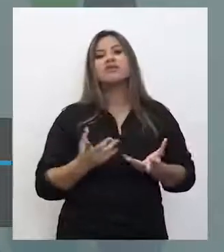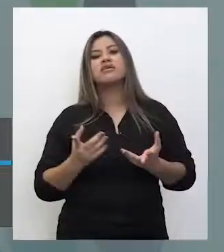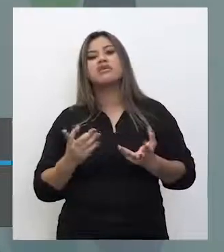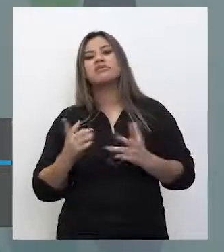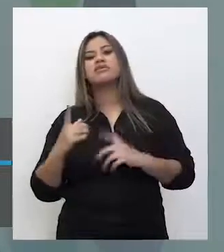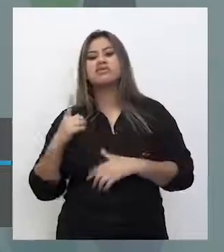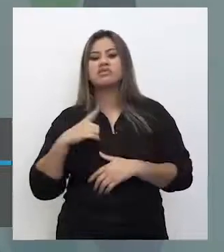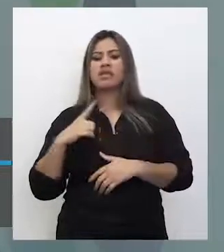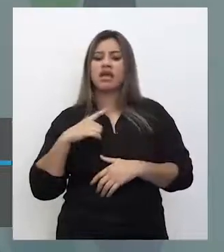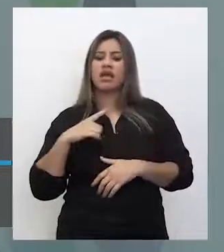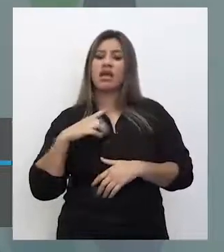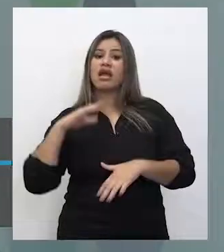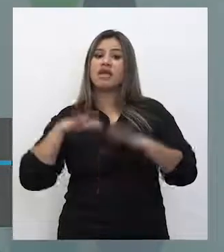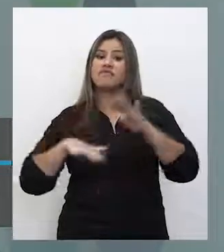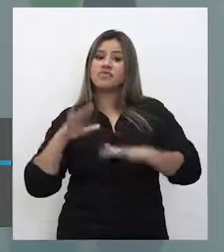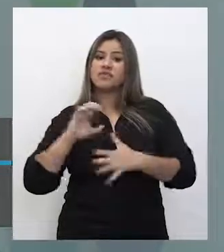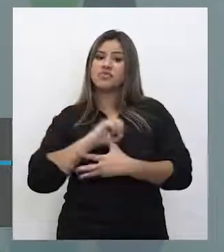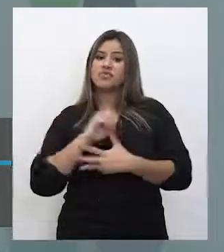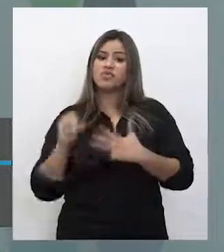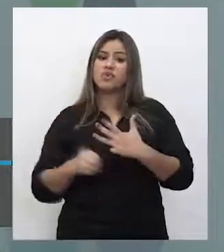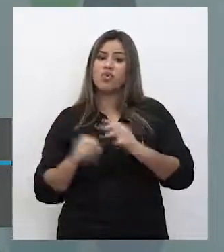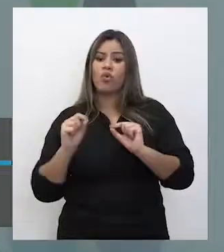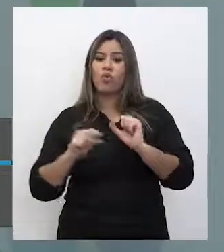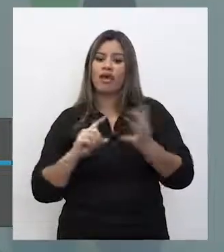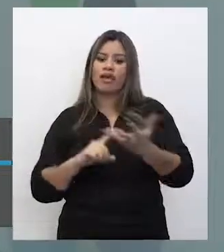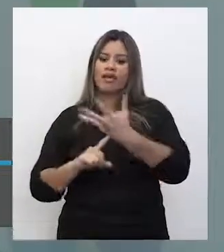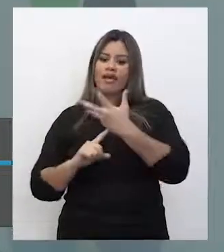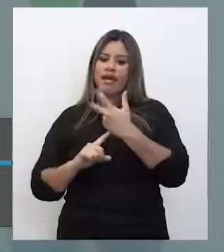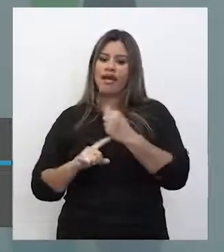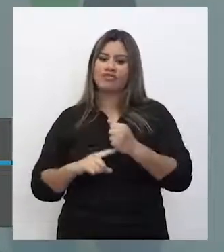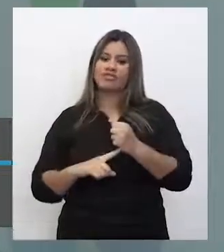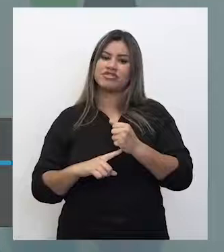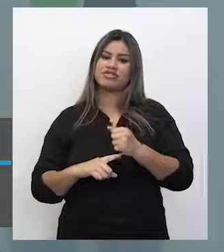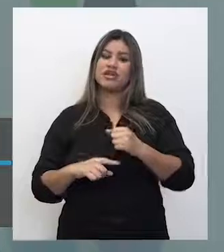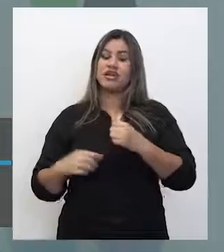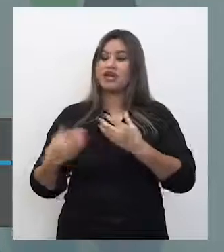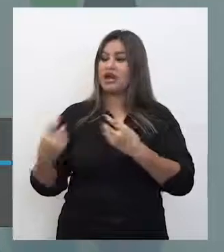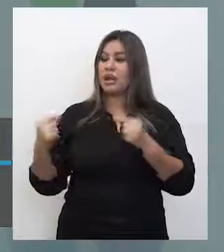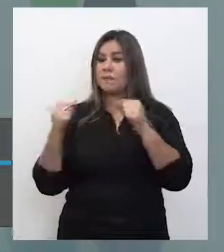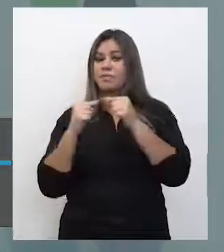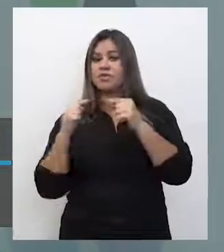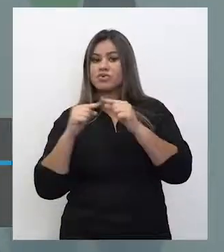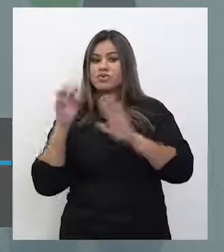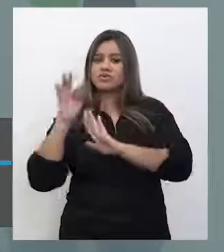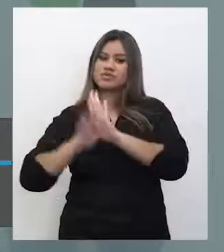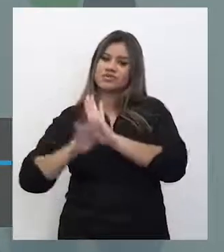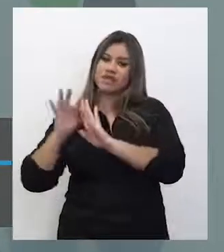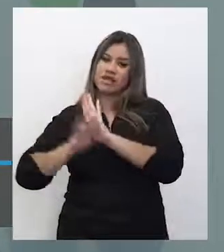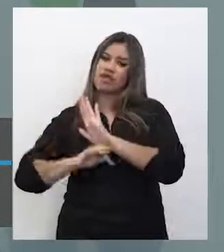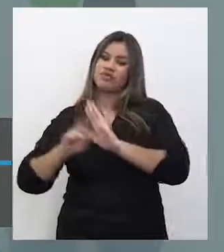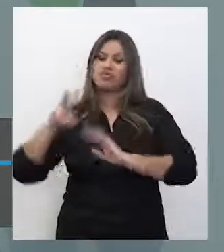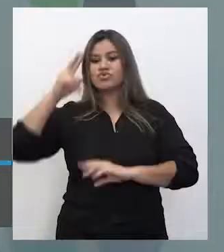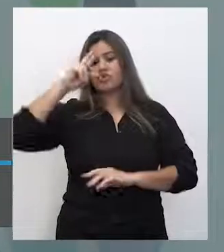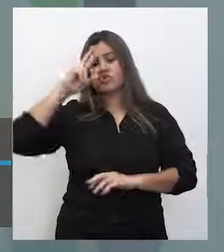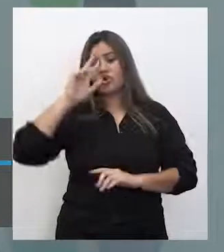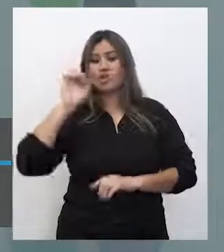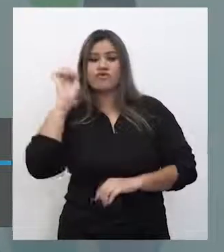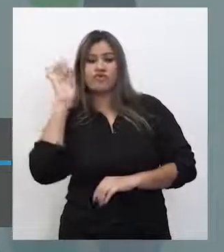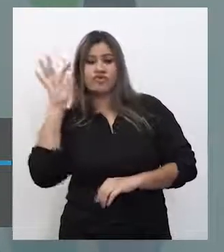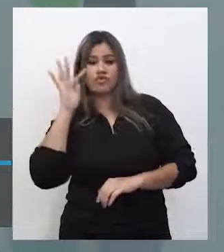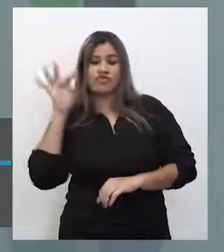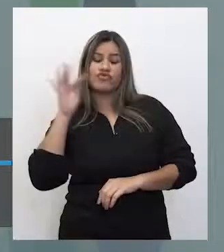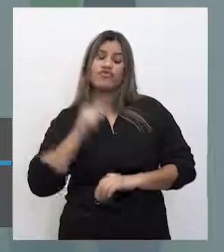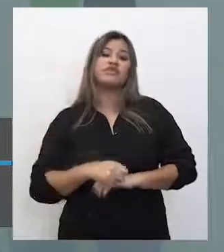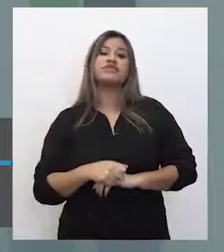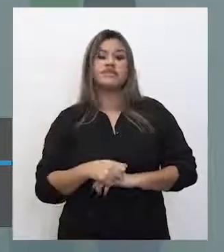eu vejo às vezes no Enem, obras de arte, e as obras de arte conversam com os textos de história, filosofia, e eu acho